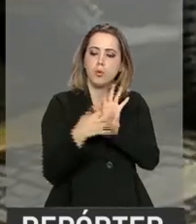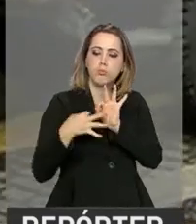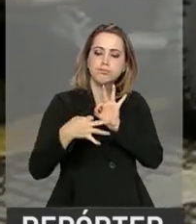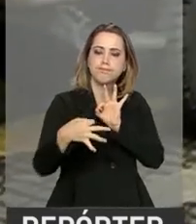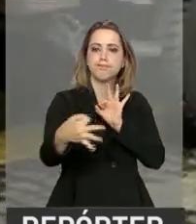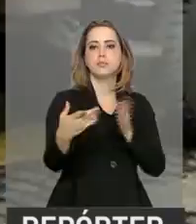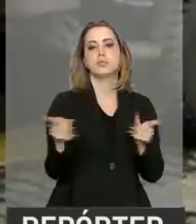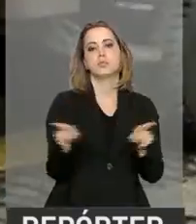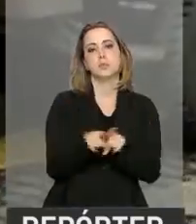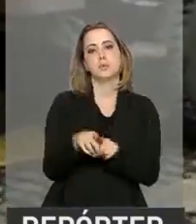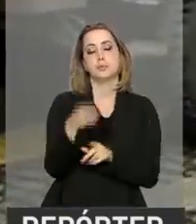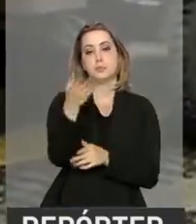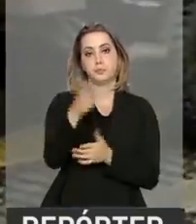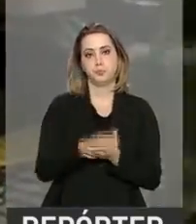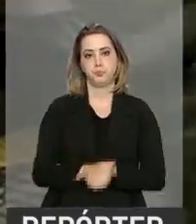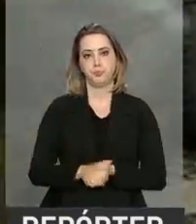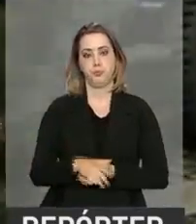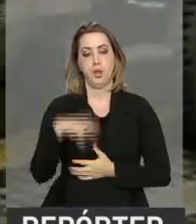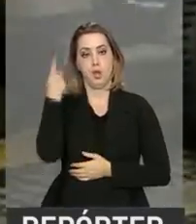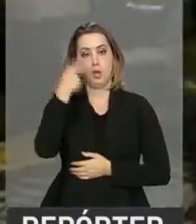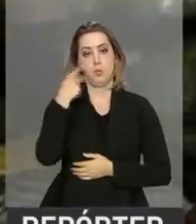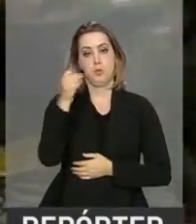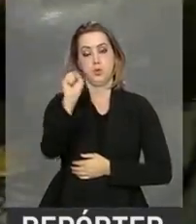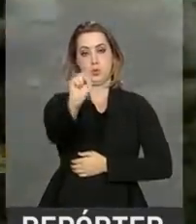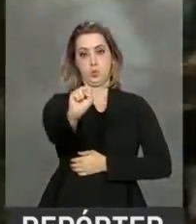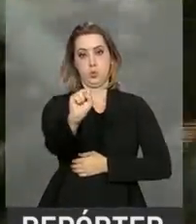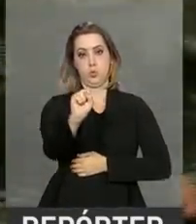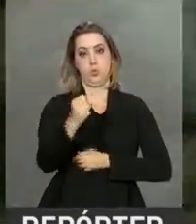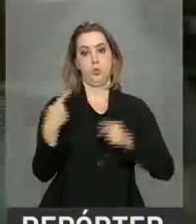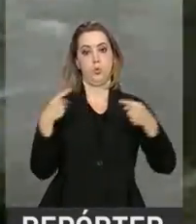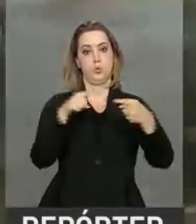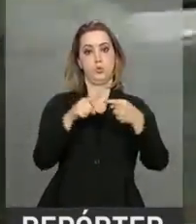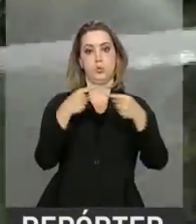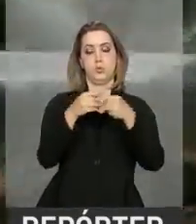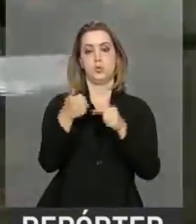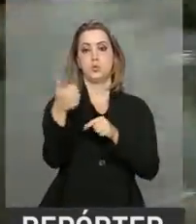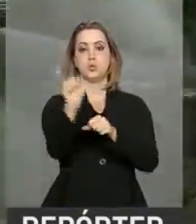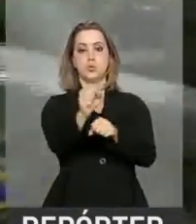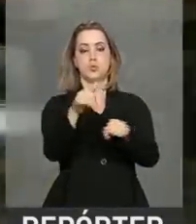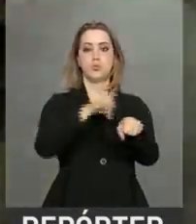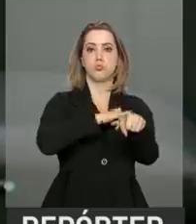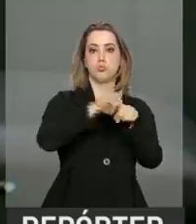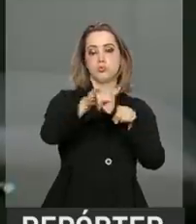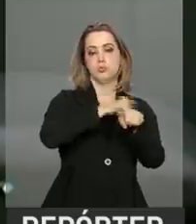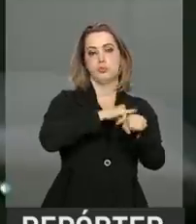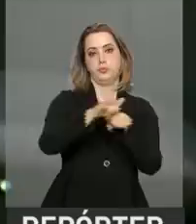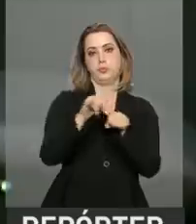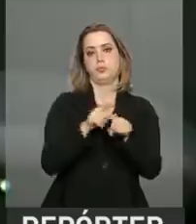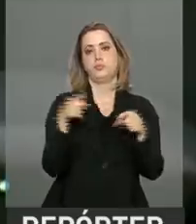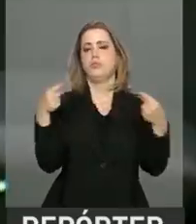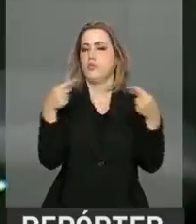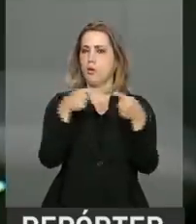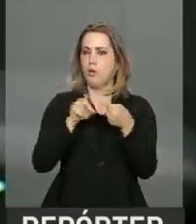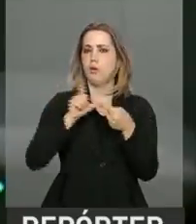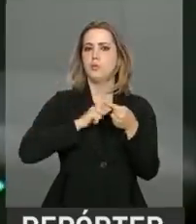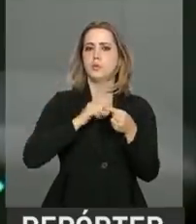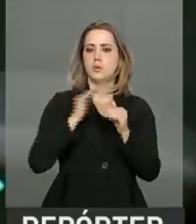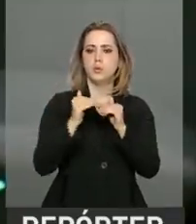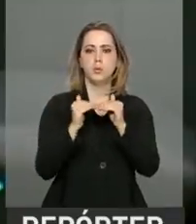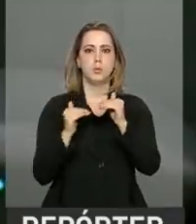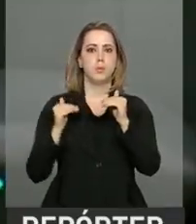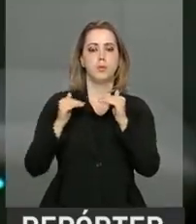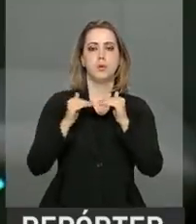a política nacional de defesa tem oito objetivos e 18 estratégias entre essas metas está a garantia da soberania